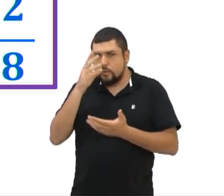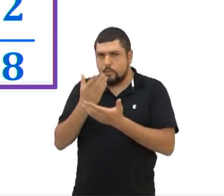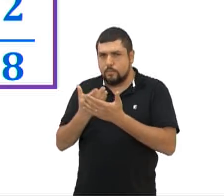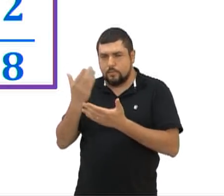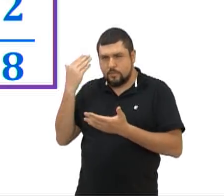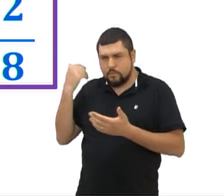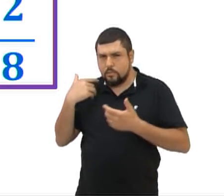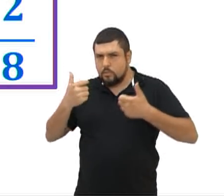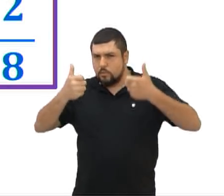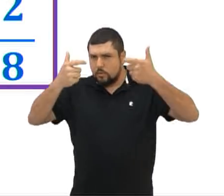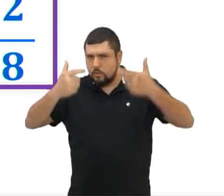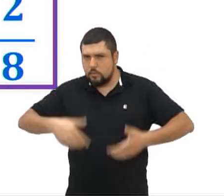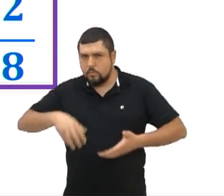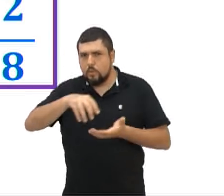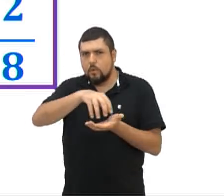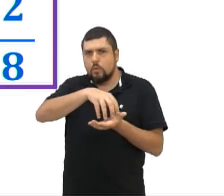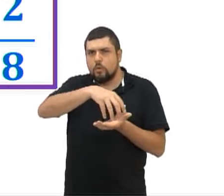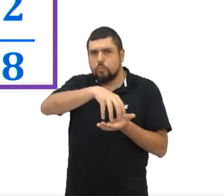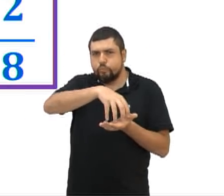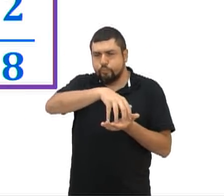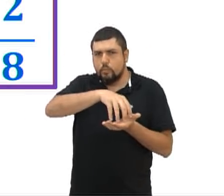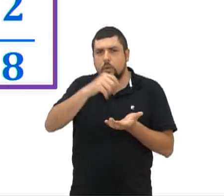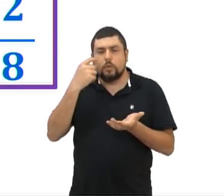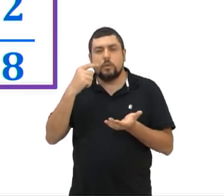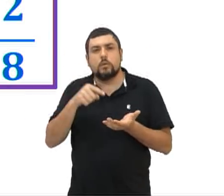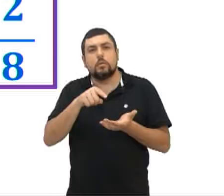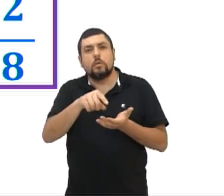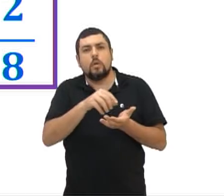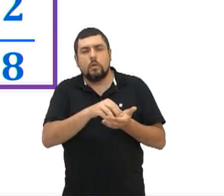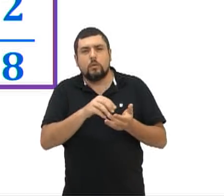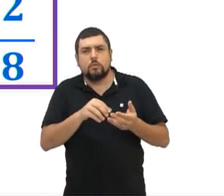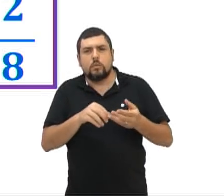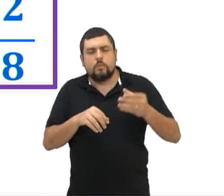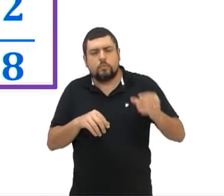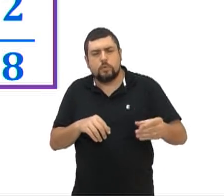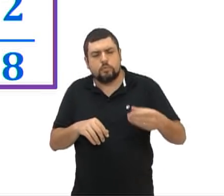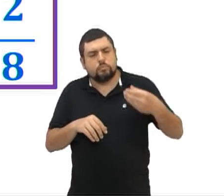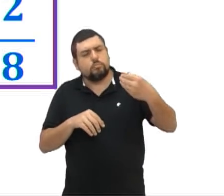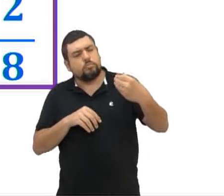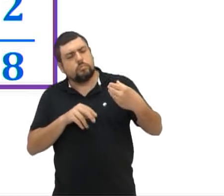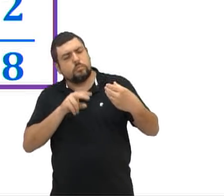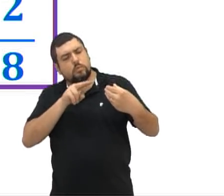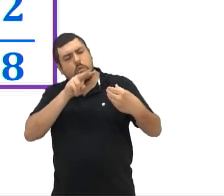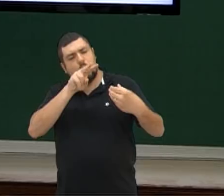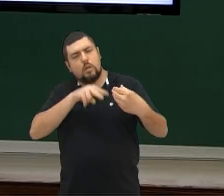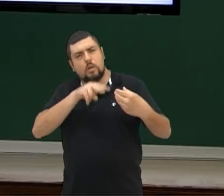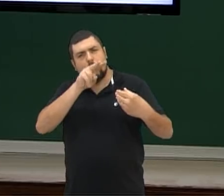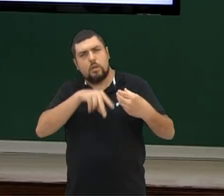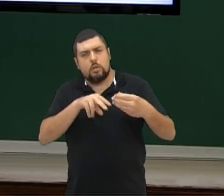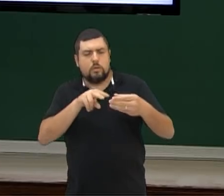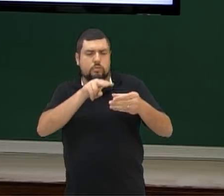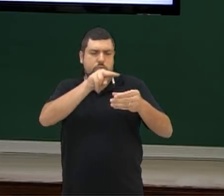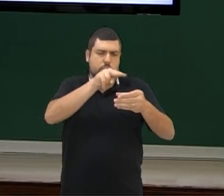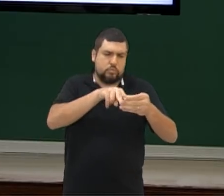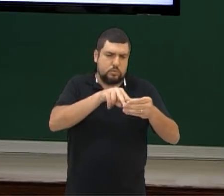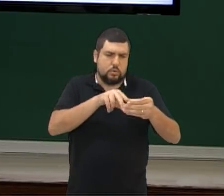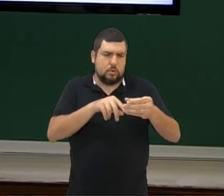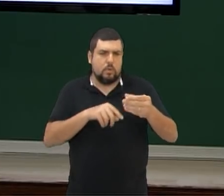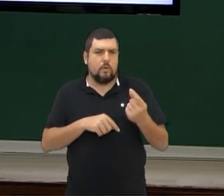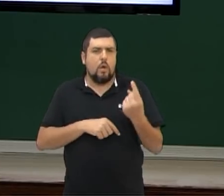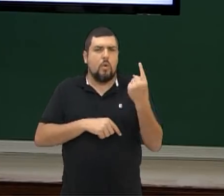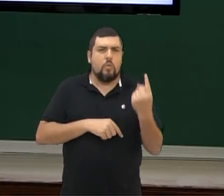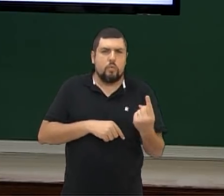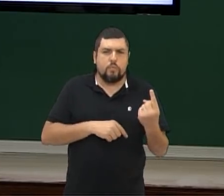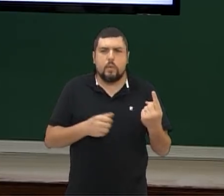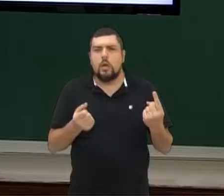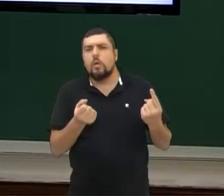gelatina? Pegue a caixinha de gelatina e veja que do lado dela vai estar escrito ali: uma caixinha para tantas porções. Essa